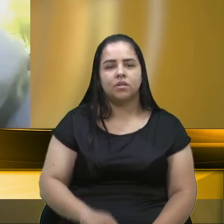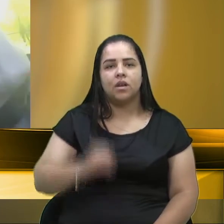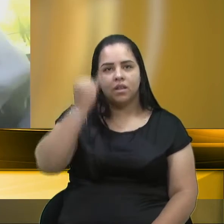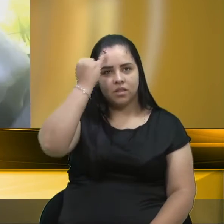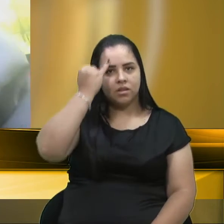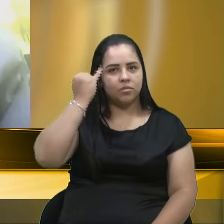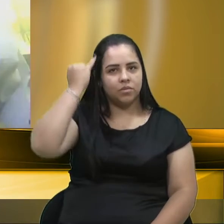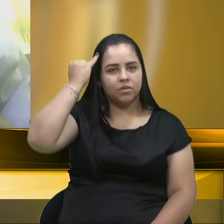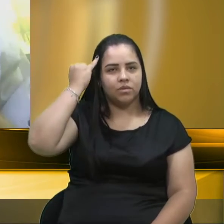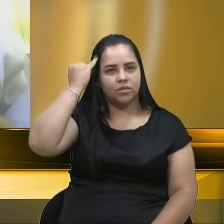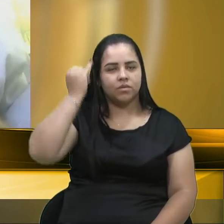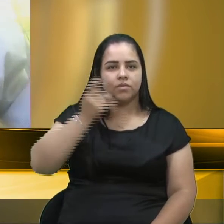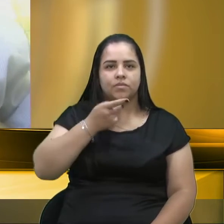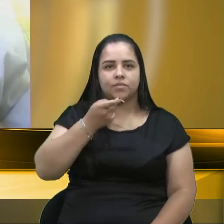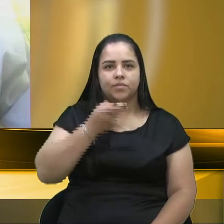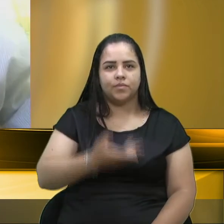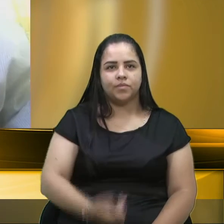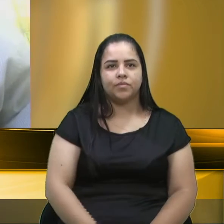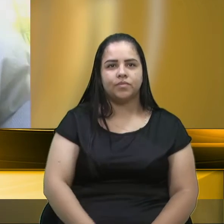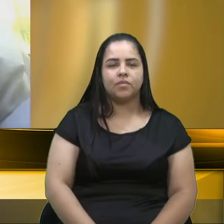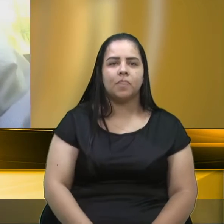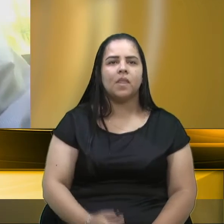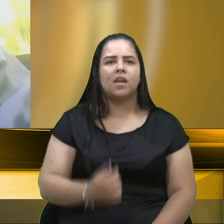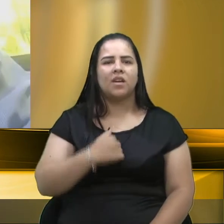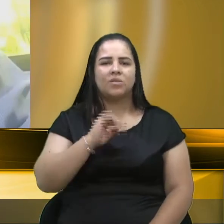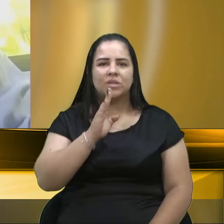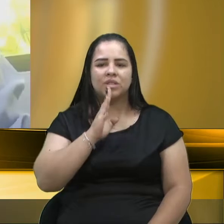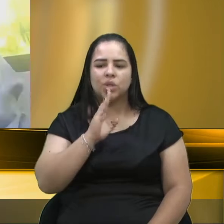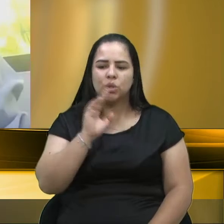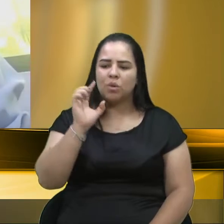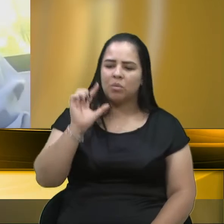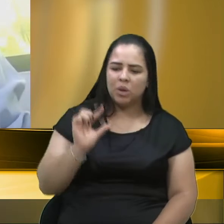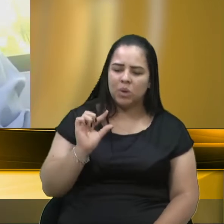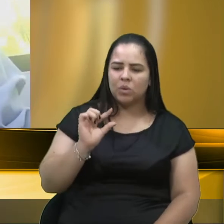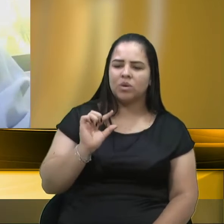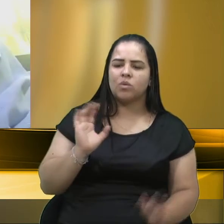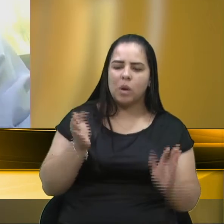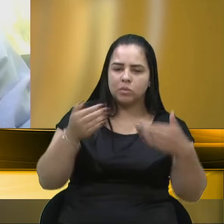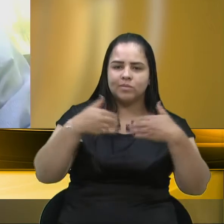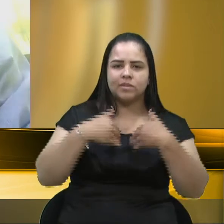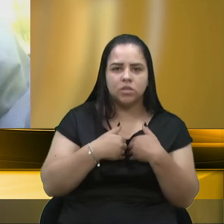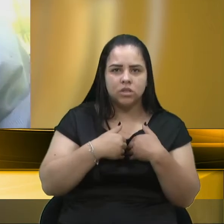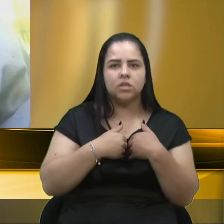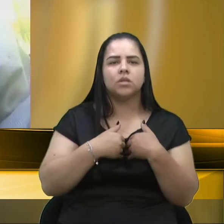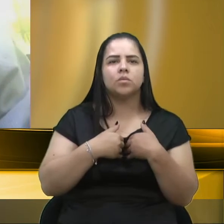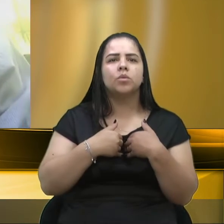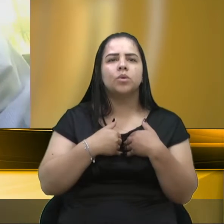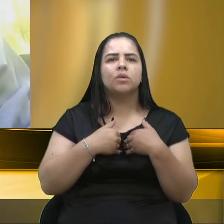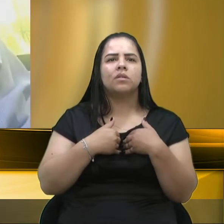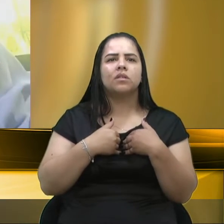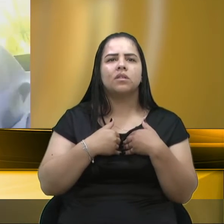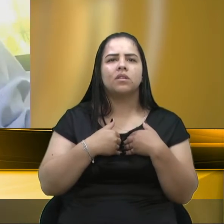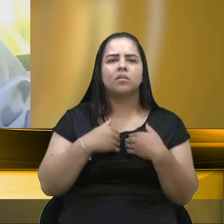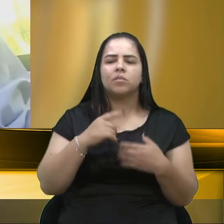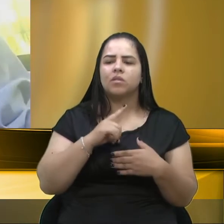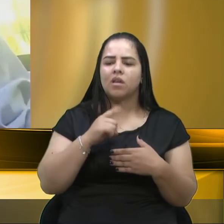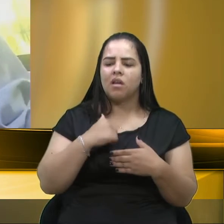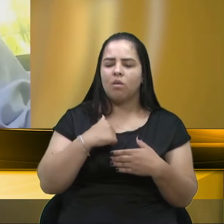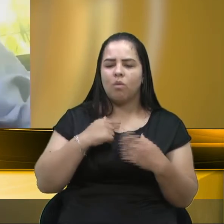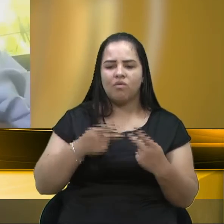Eu, sendo bem objetivo, conheço muito pouco, né, sobre autismo, e fui convidado para uma